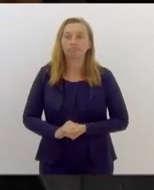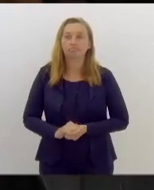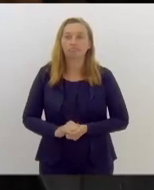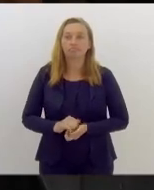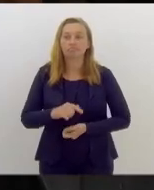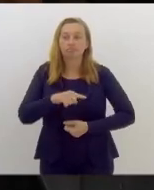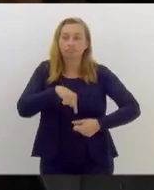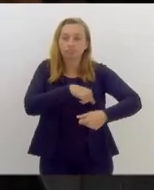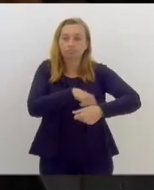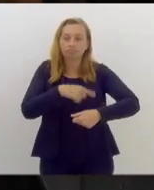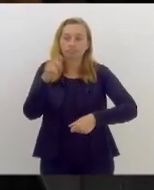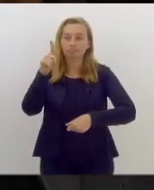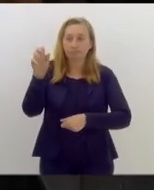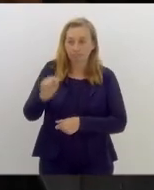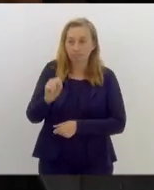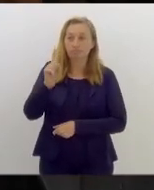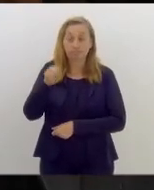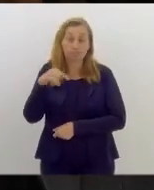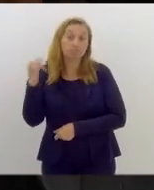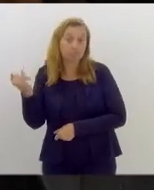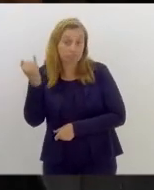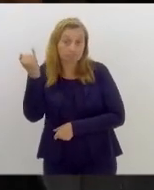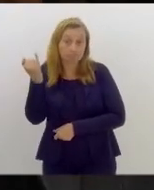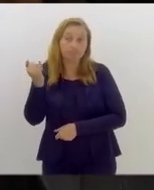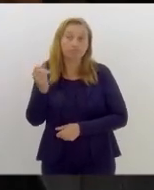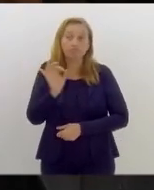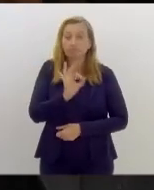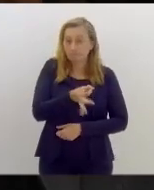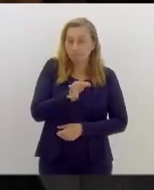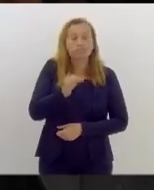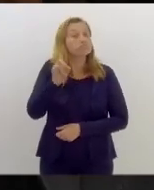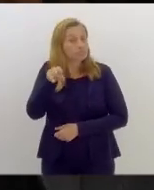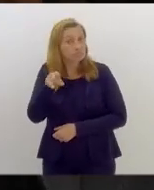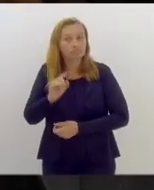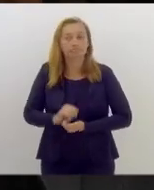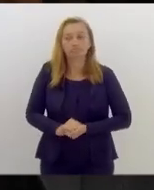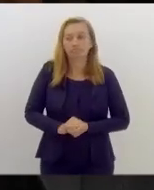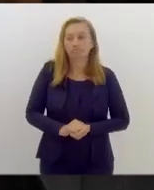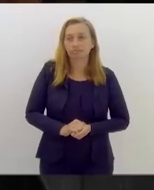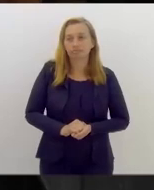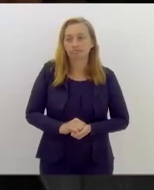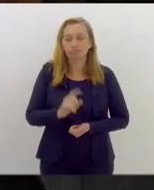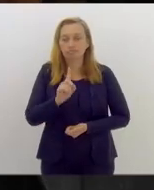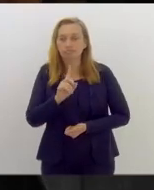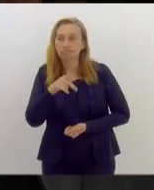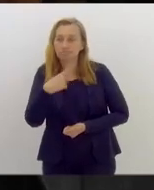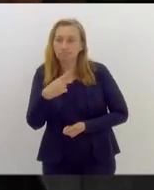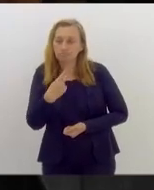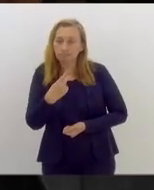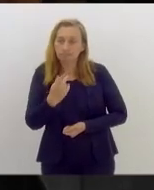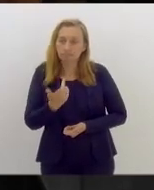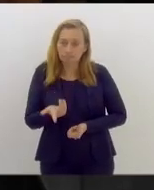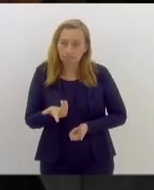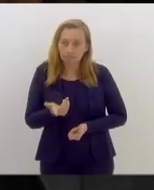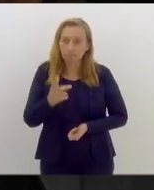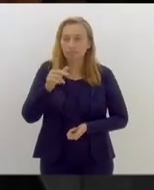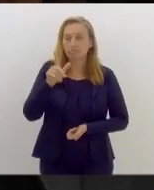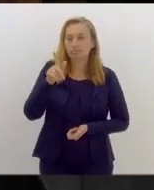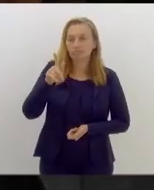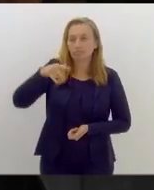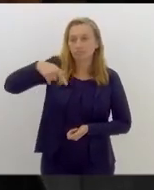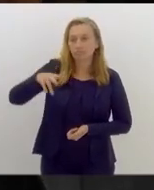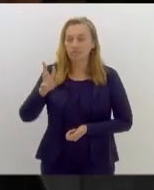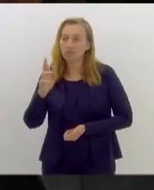de cozinha é bem essencial, e obviamente que o é. Não citaram lá o QAV, querosene de